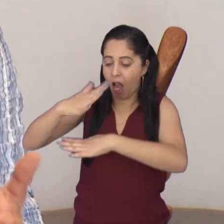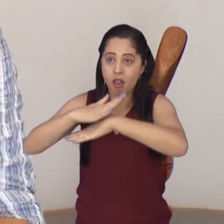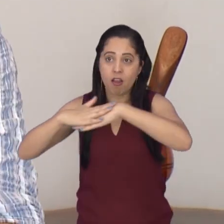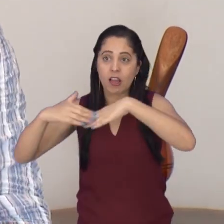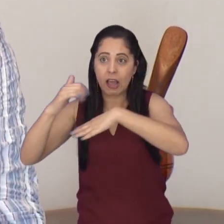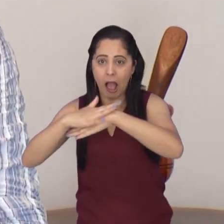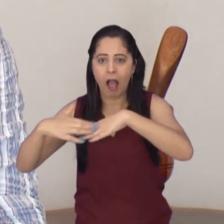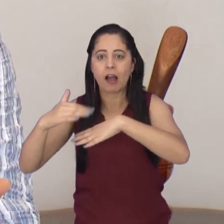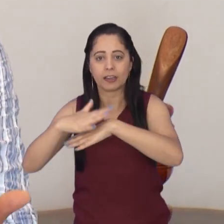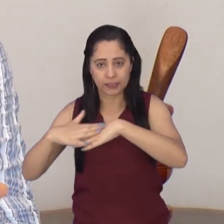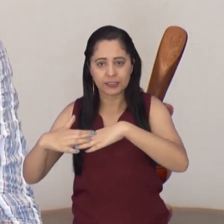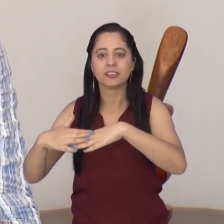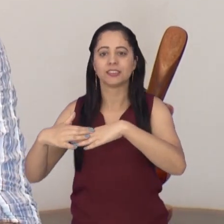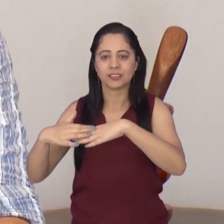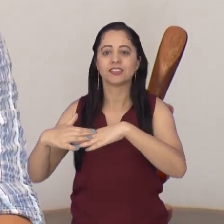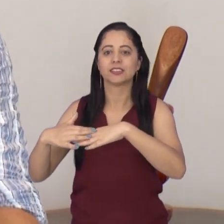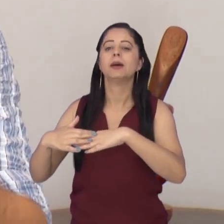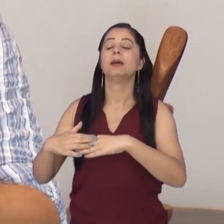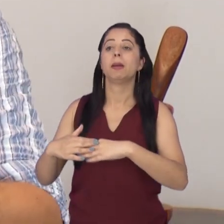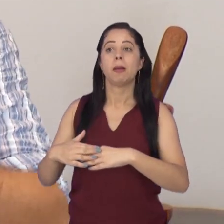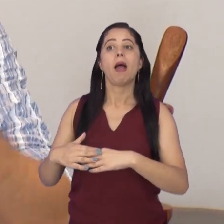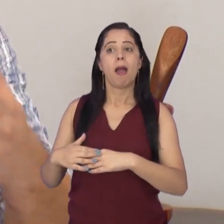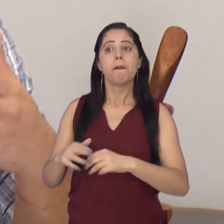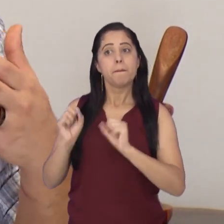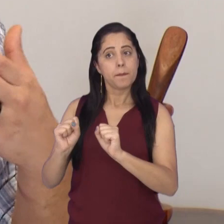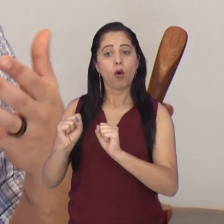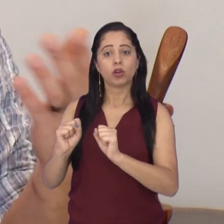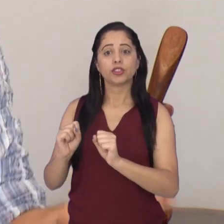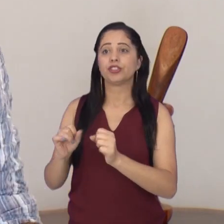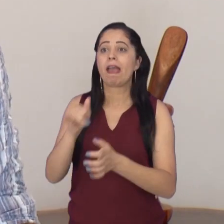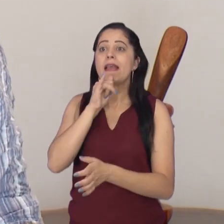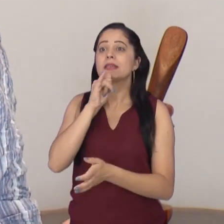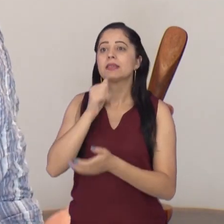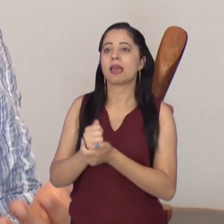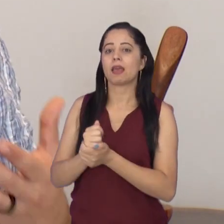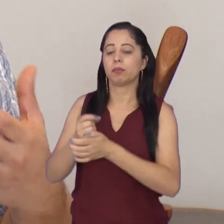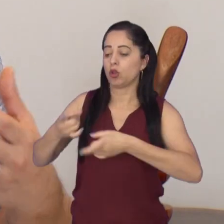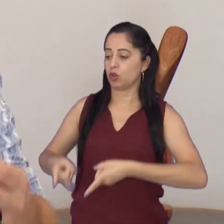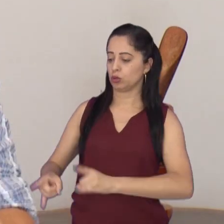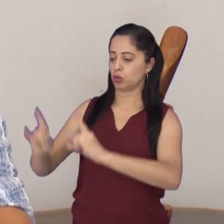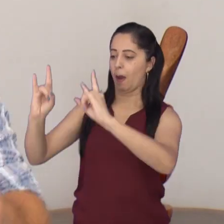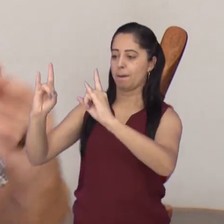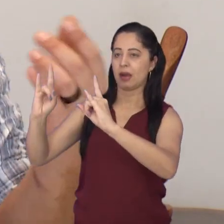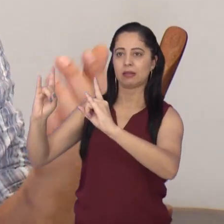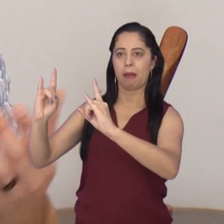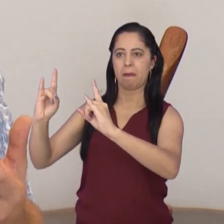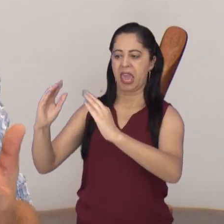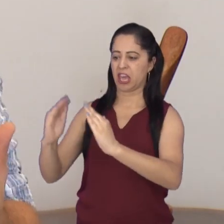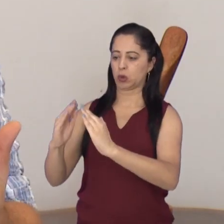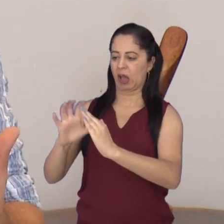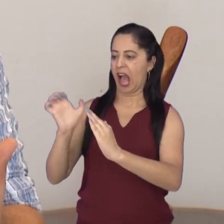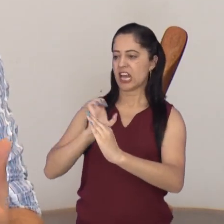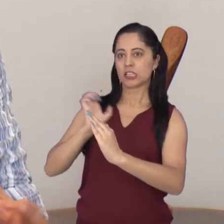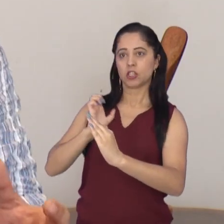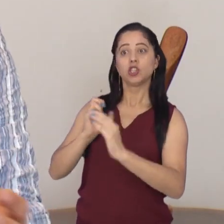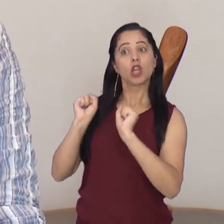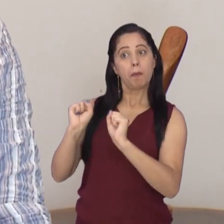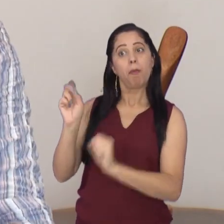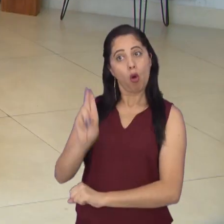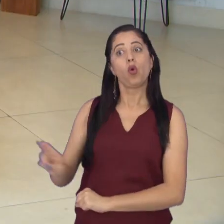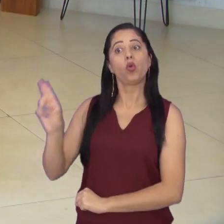acessórios utilizados nessas peças, permitem que elas sejam utilizadas até num apartamento de alto